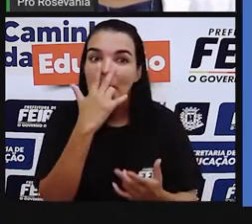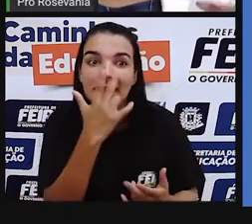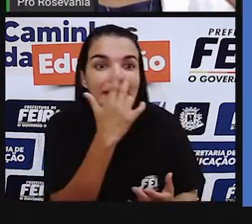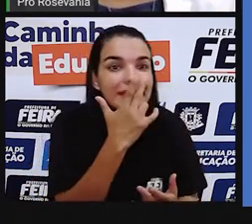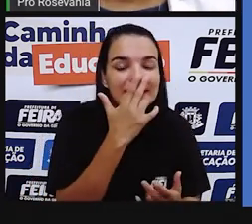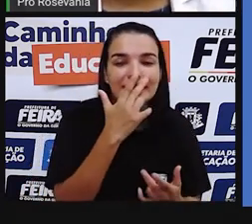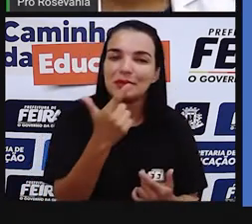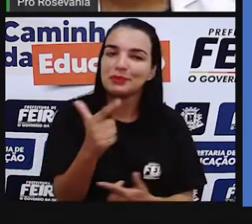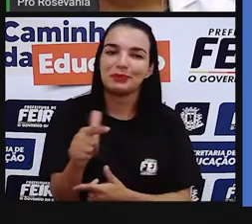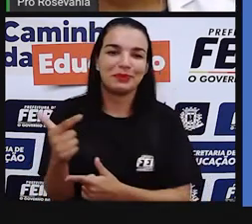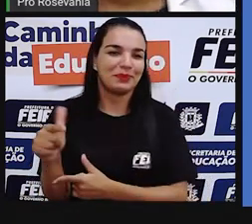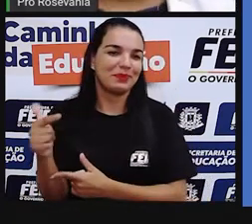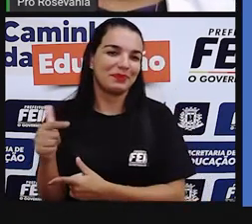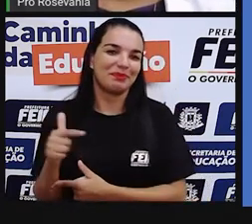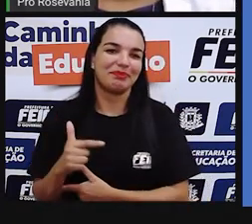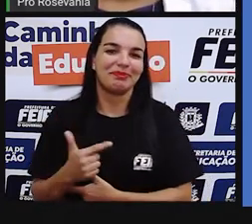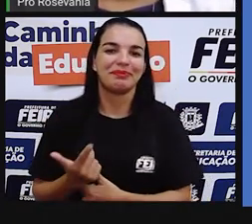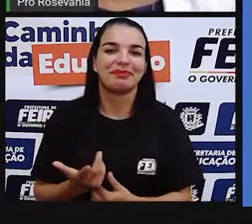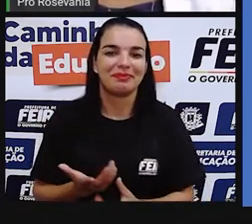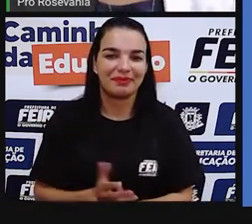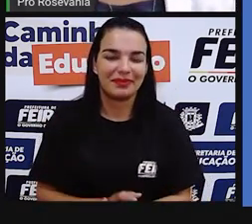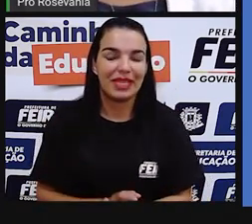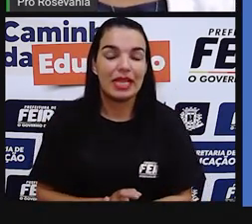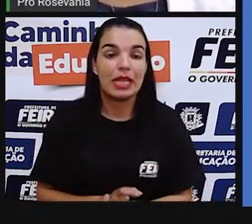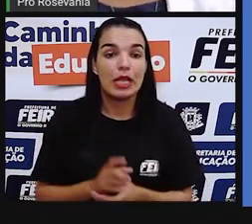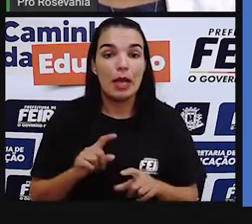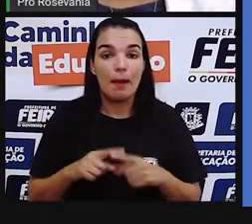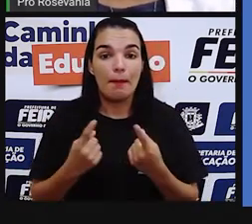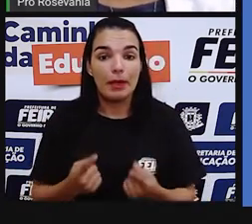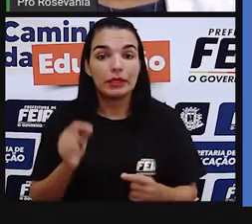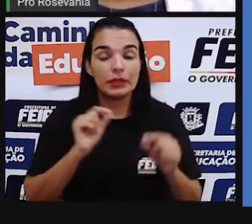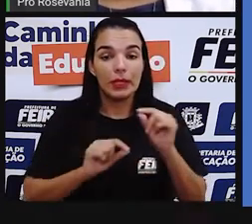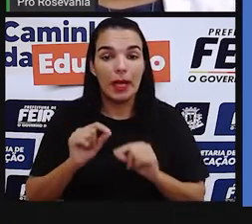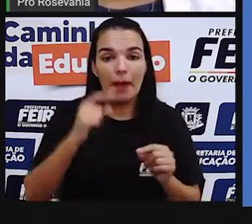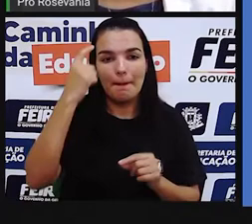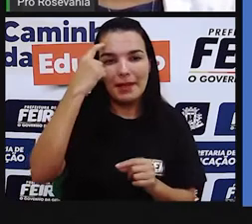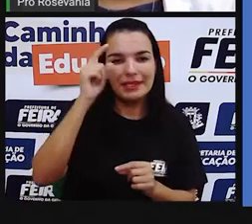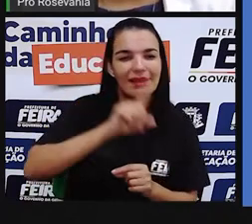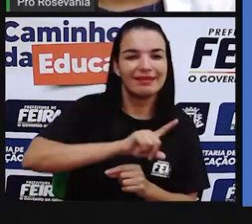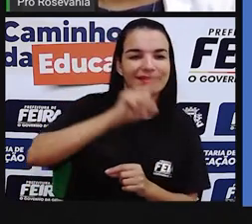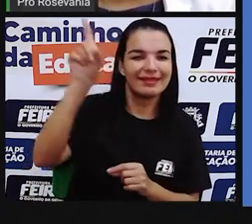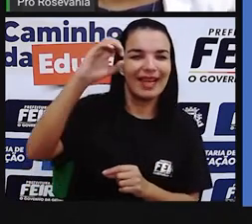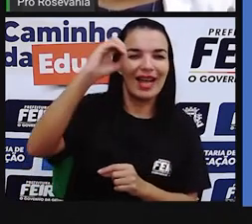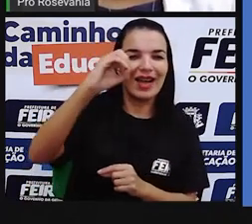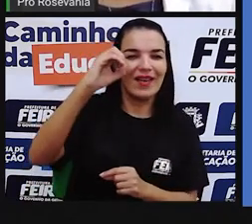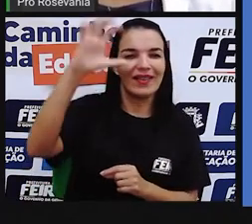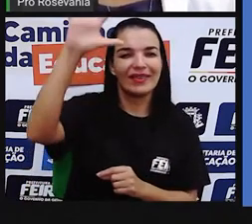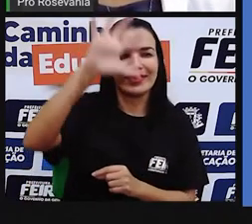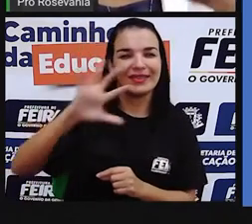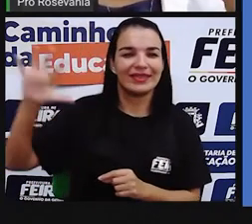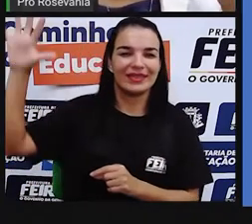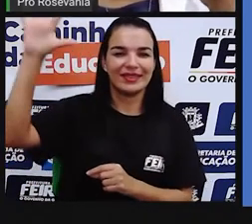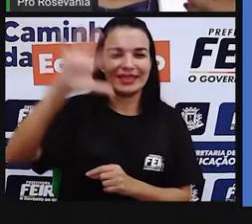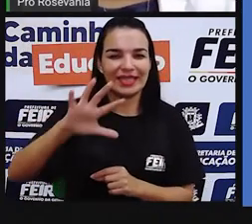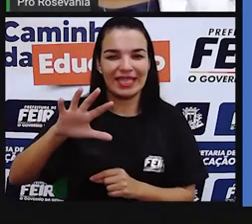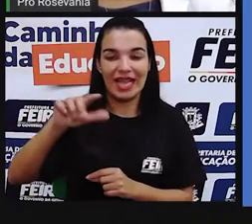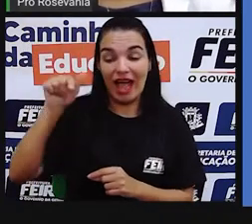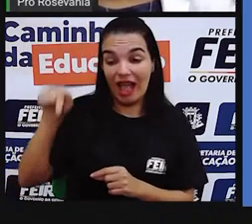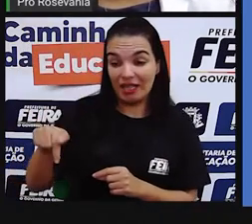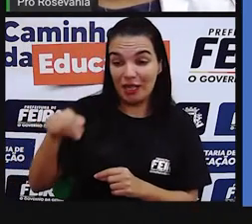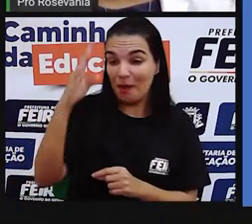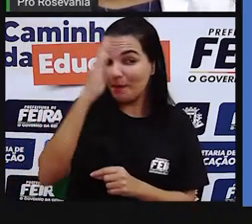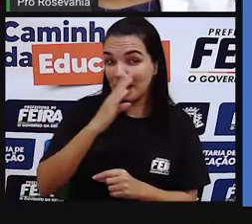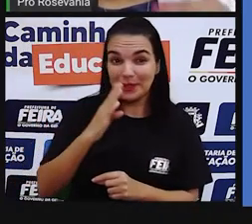mas ainda assim a gente sabe que é alguém lá do Oriente. Na cara do brasileiro, não tem essa característica específica. Olha,